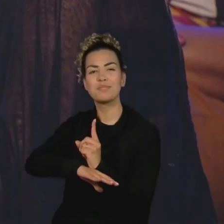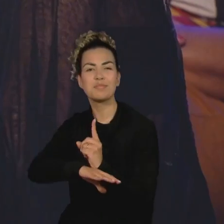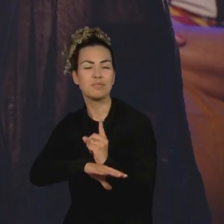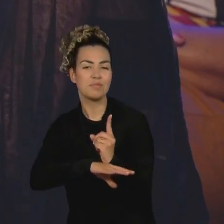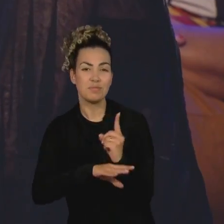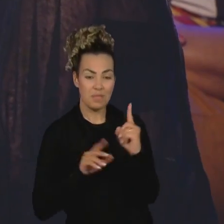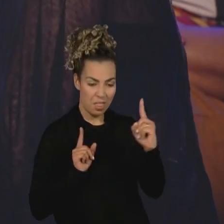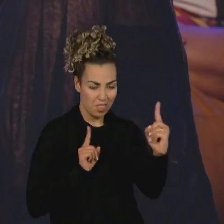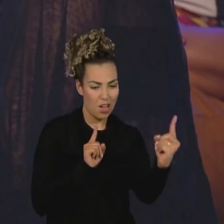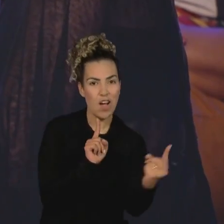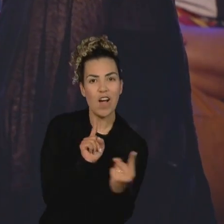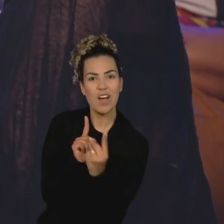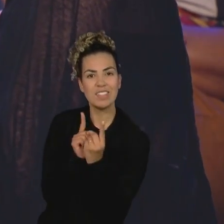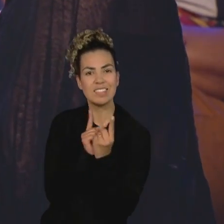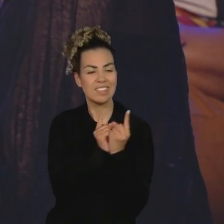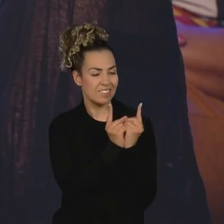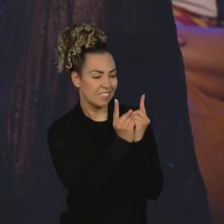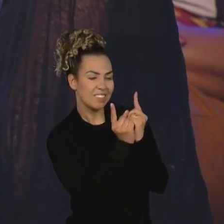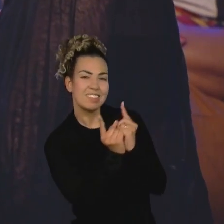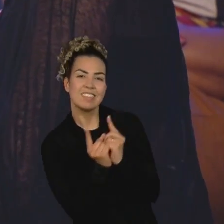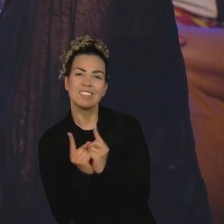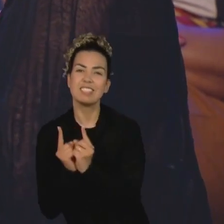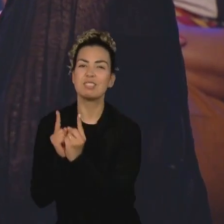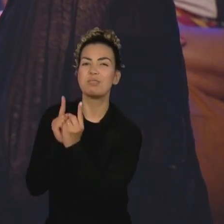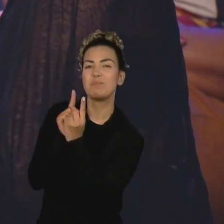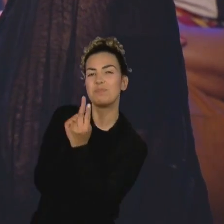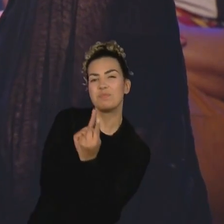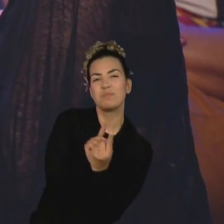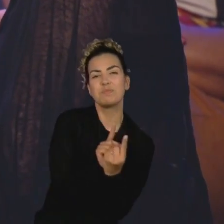Imagine all the people